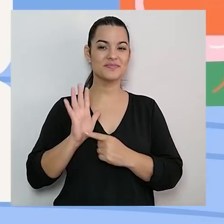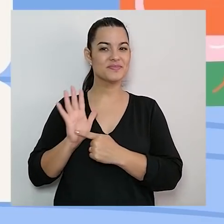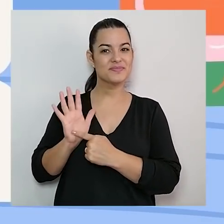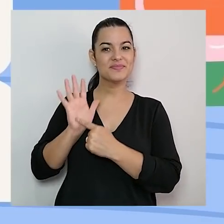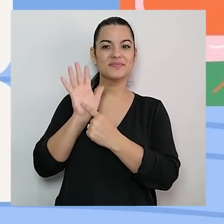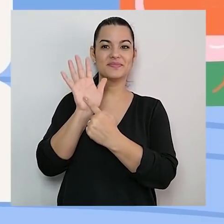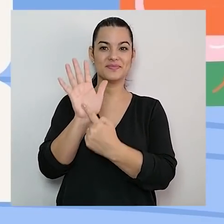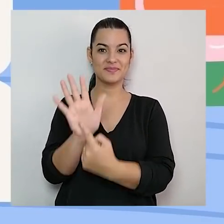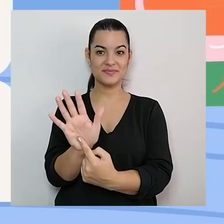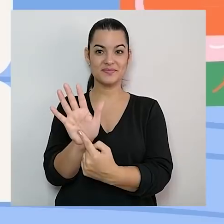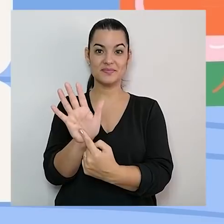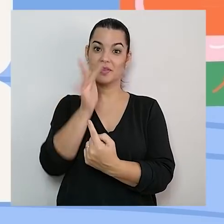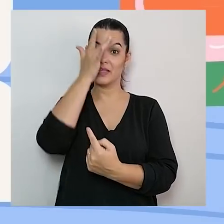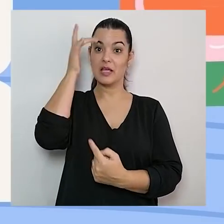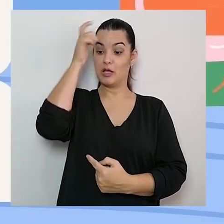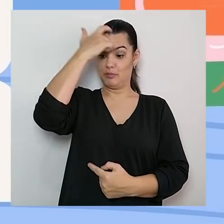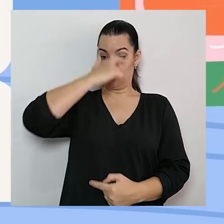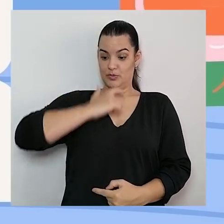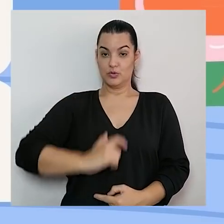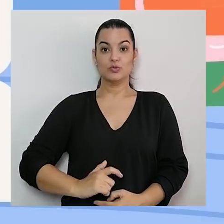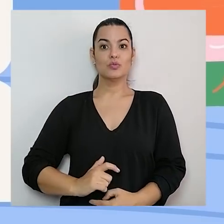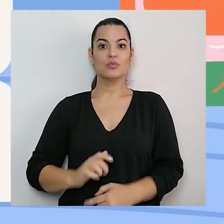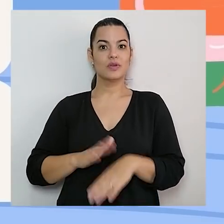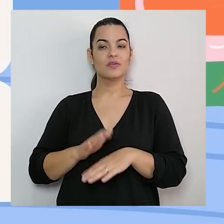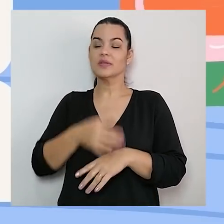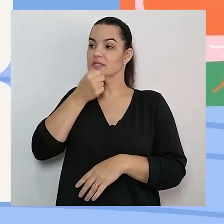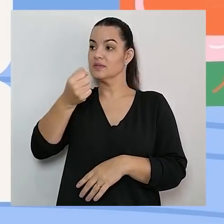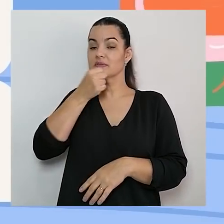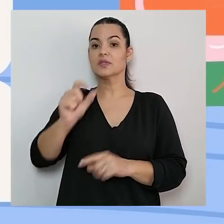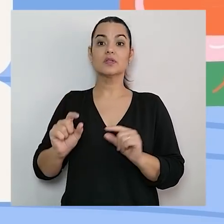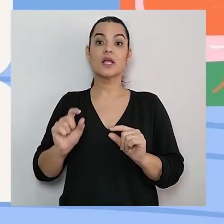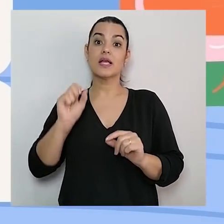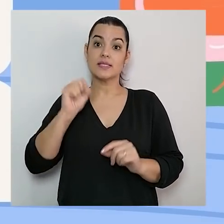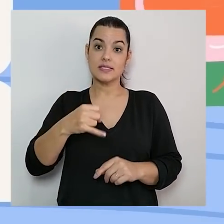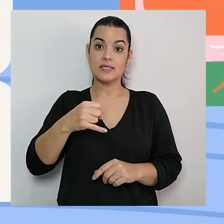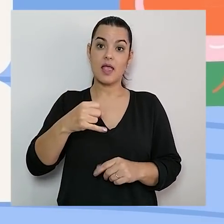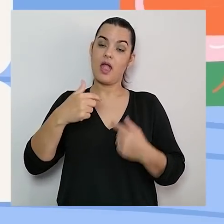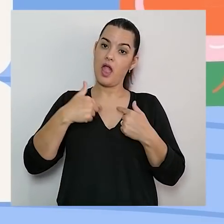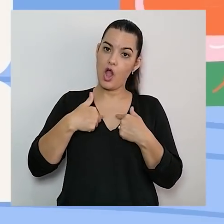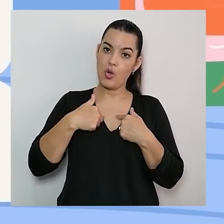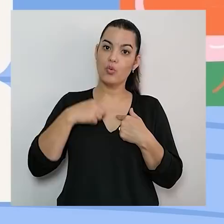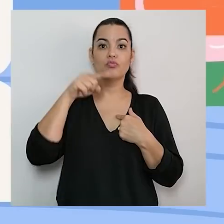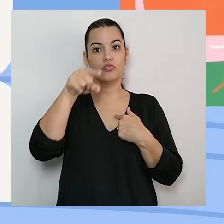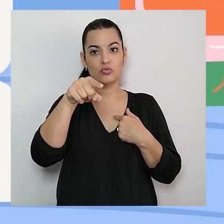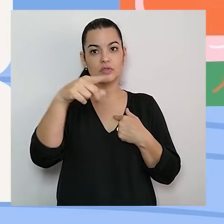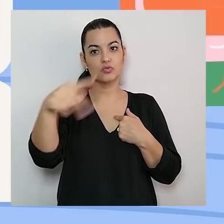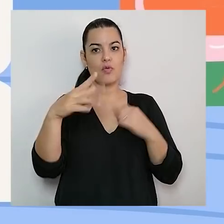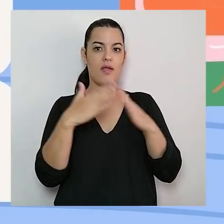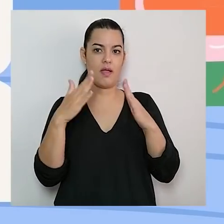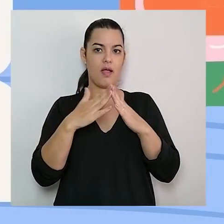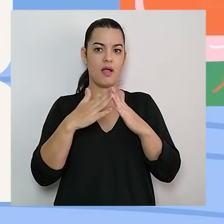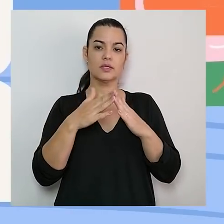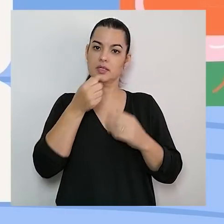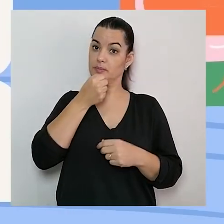a apresentação do entrevistador. Nesse caso, o entrevistador seremos nós, eu e você aí